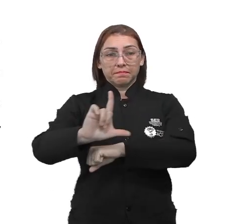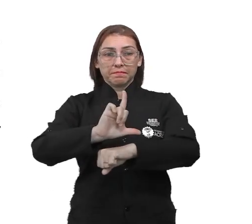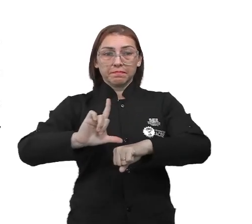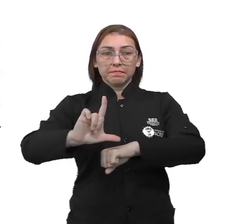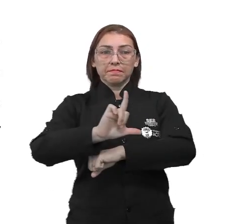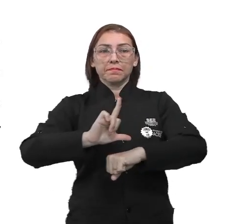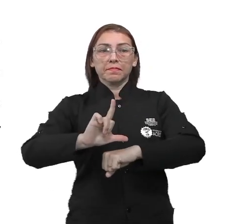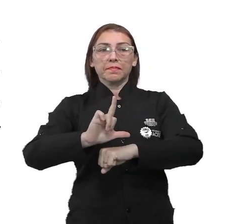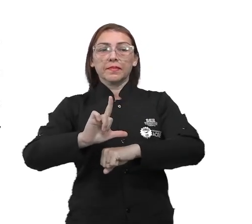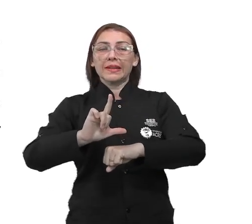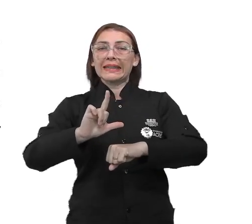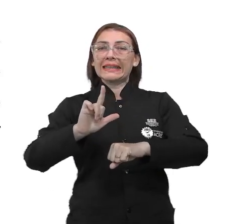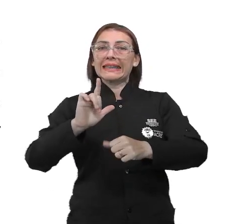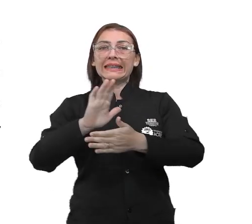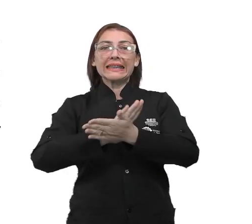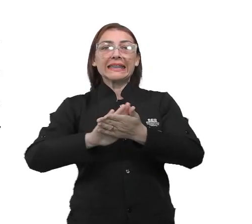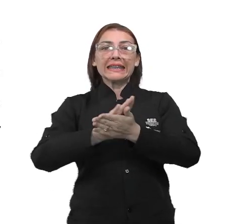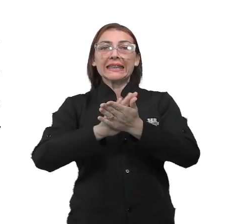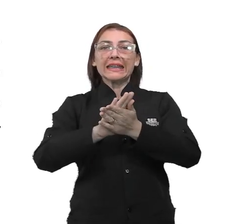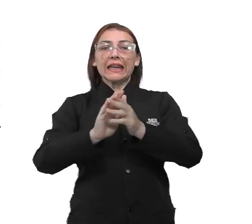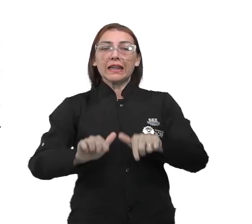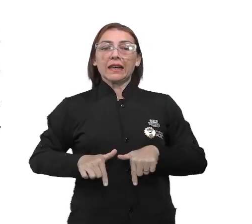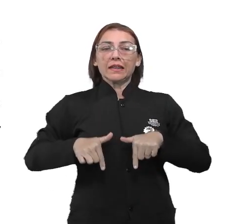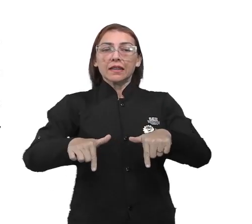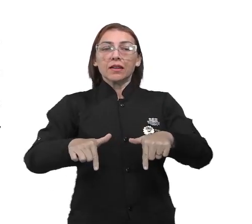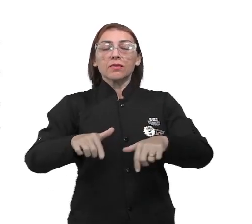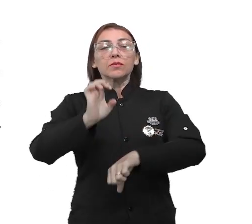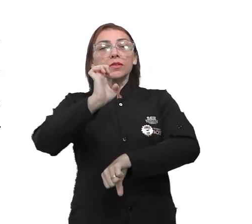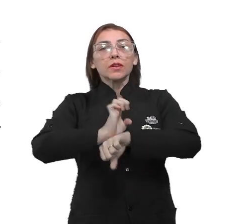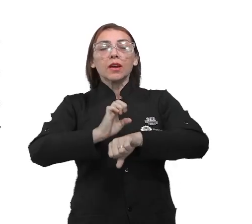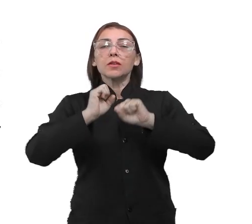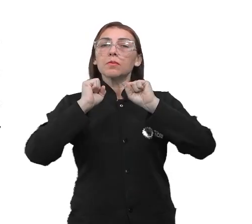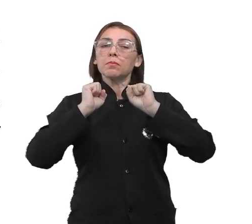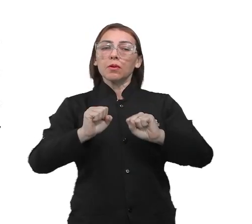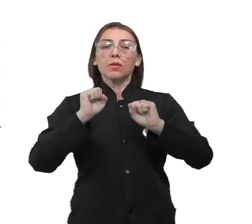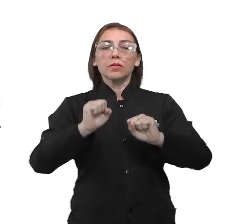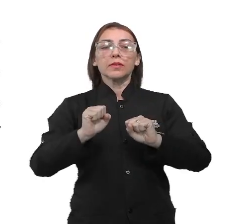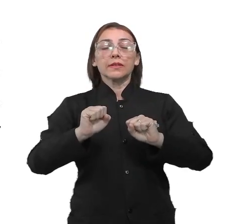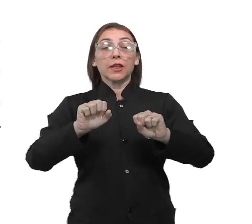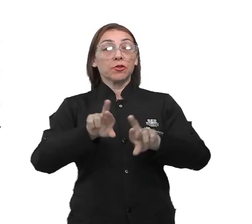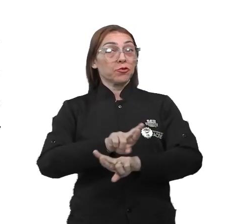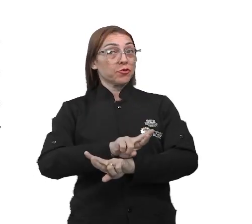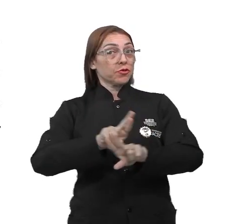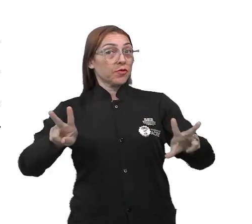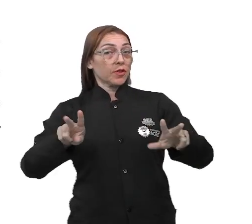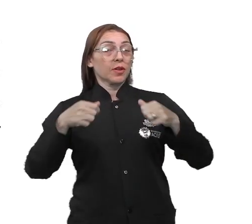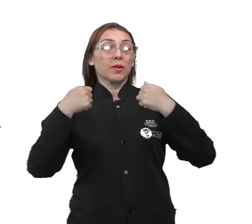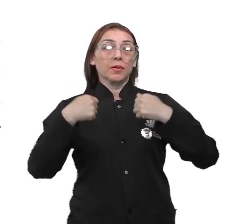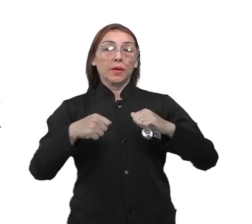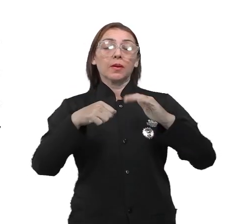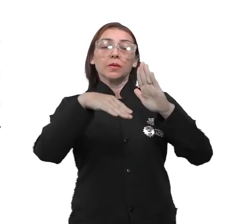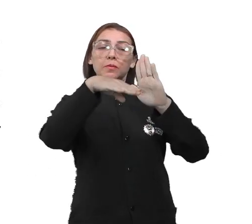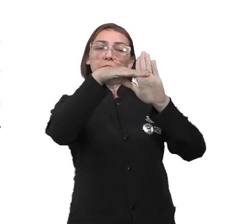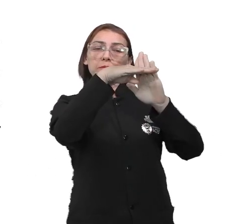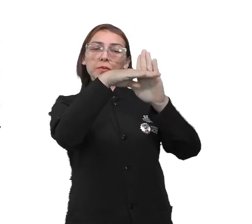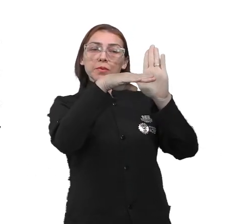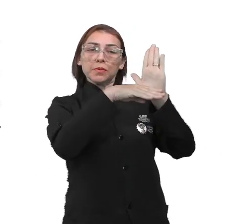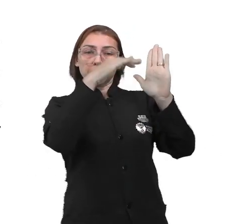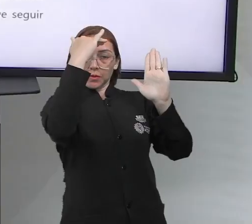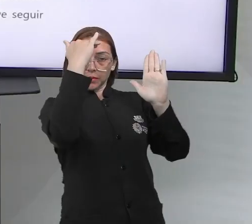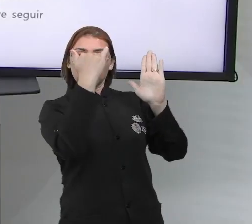legalidade. Nenhuma ação do Estado pode ser arbitrária, deve seguir